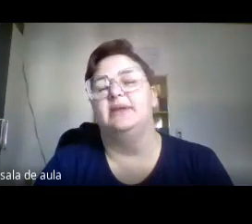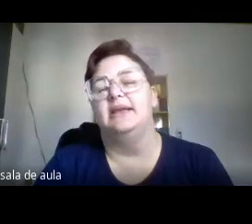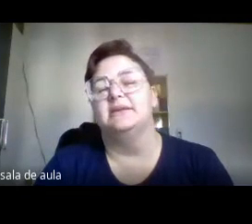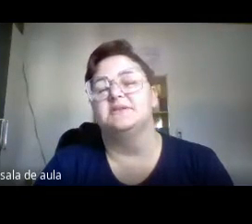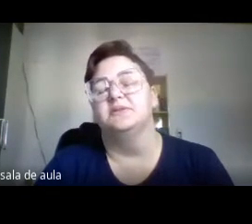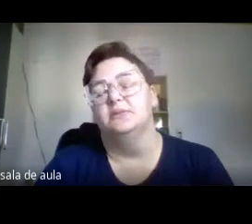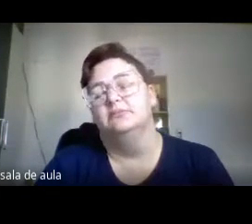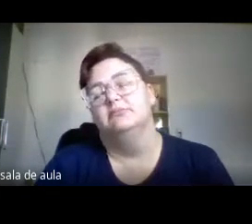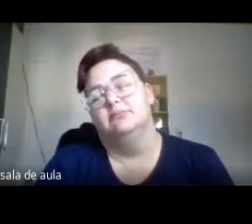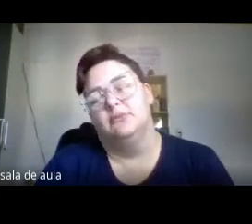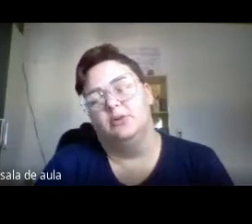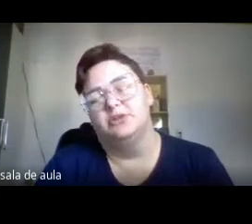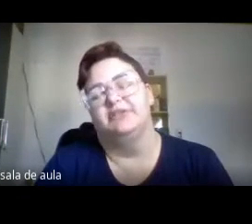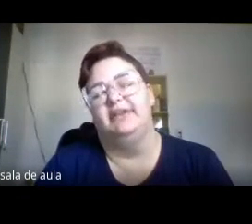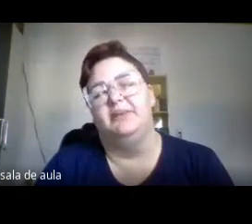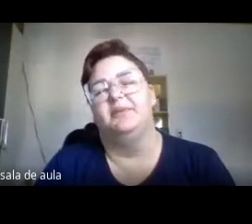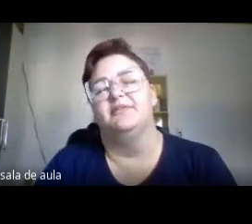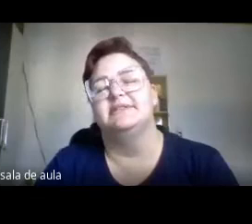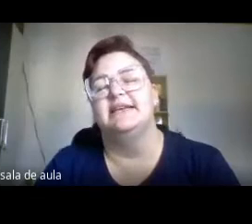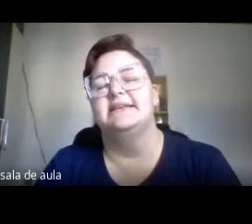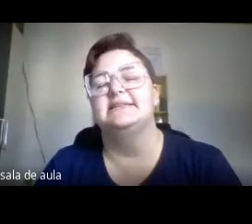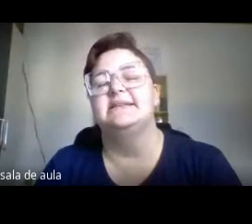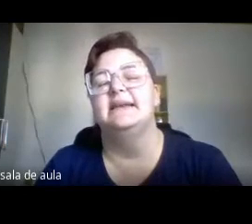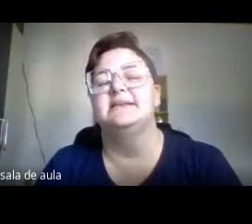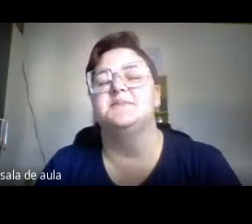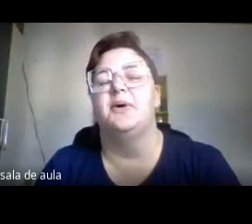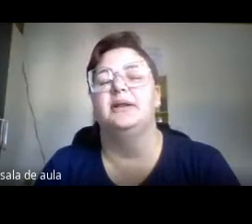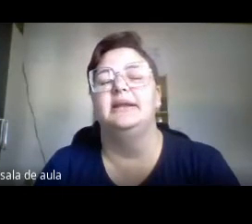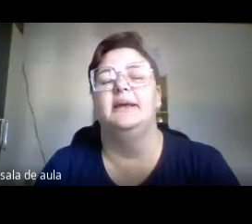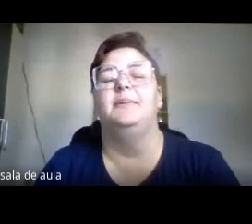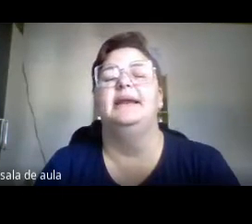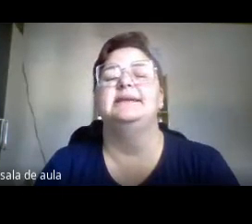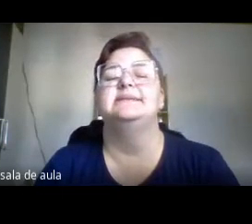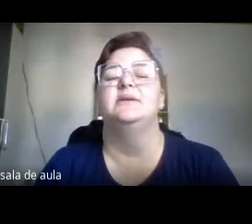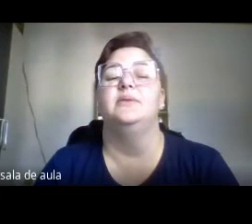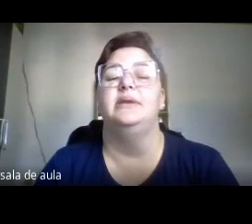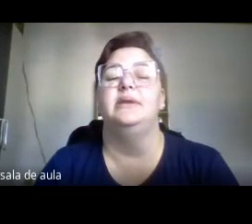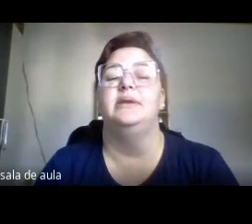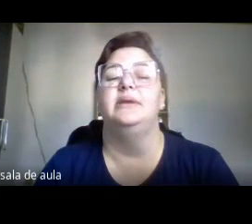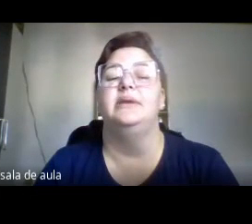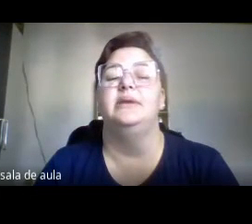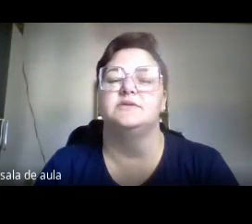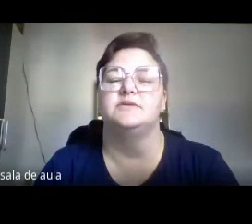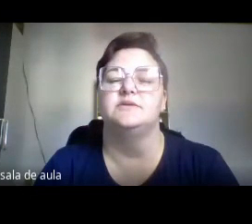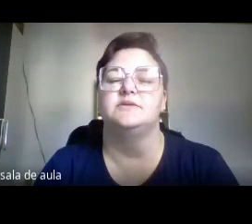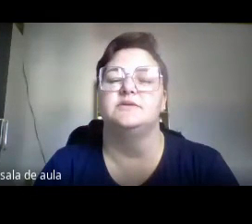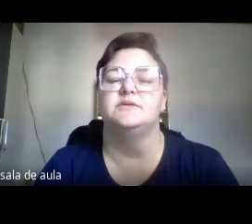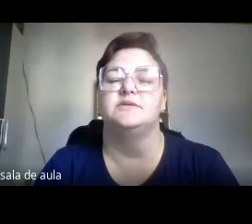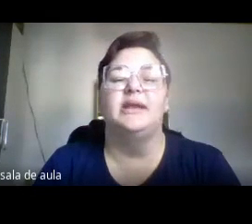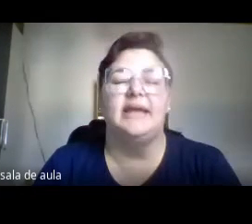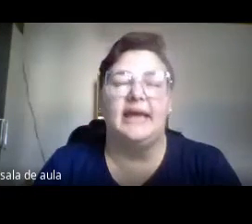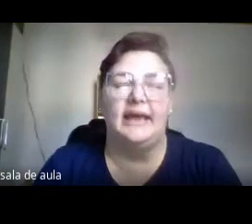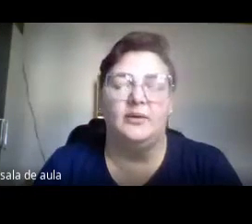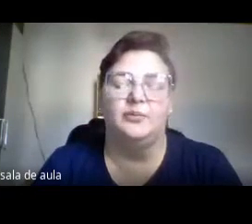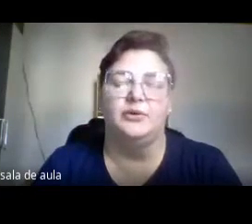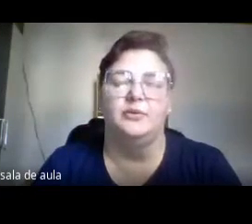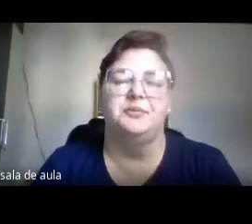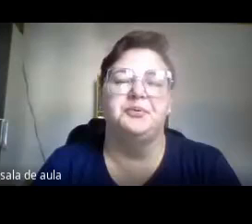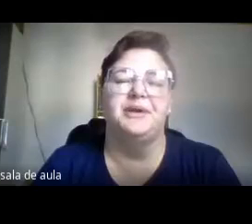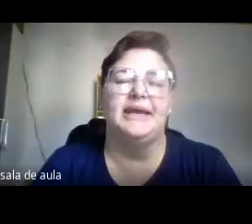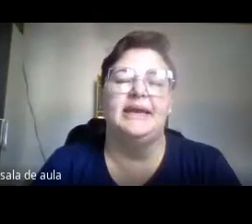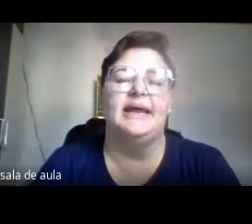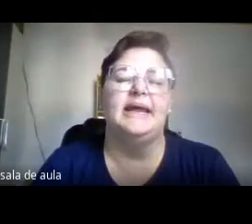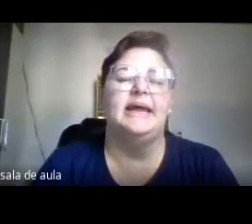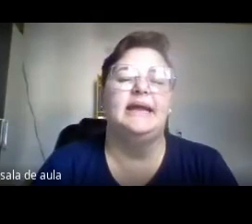do contexto, como eu já falei para vocês, eles podem aparecer no início. O porquê, o